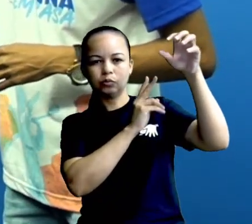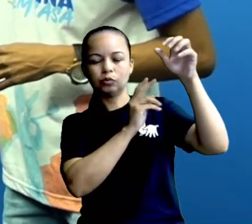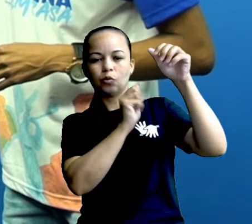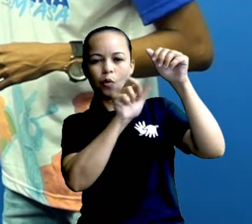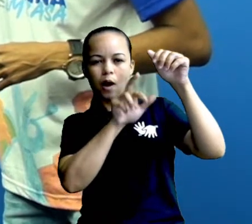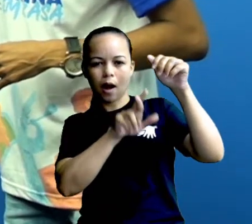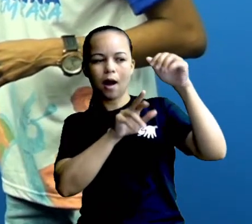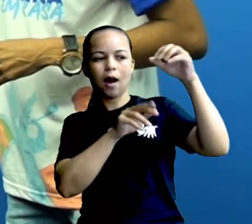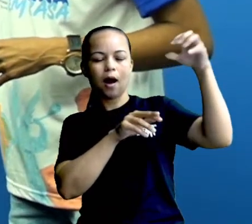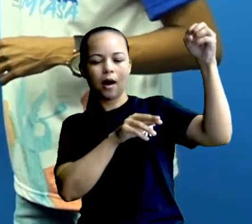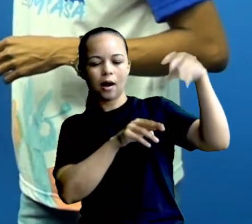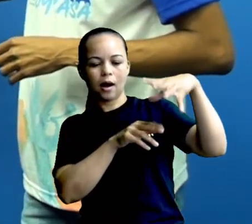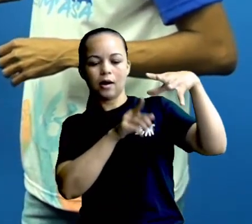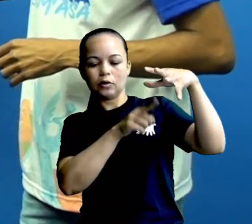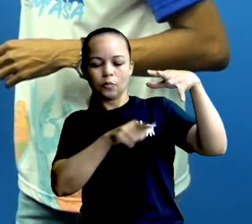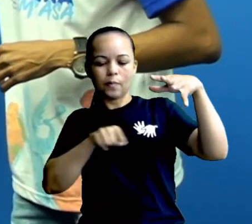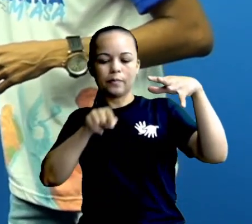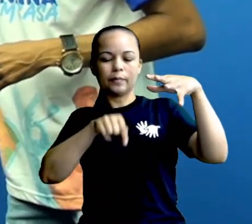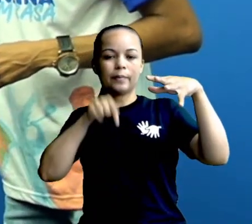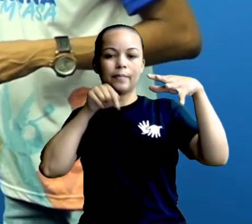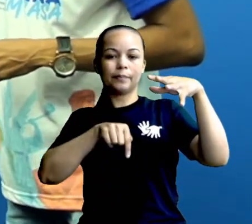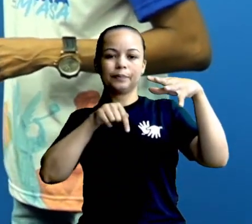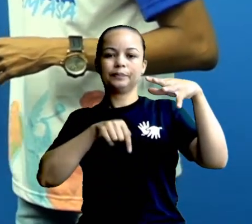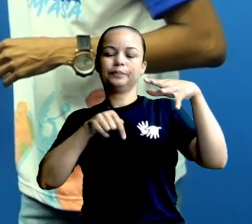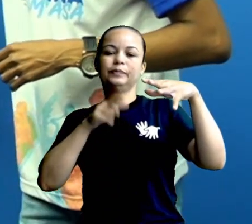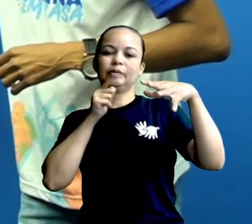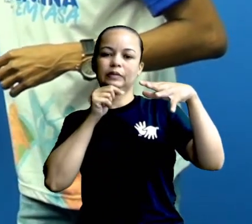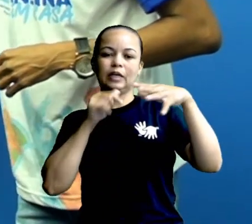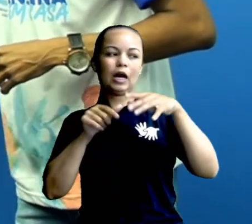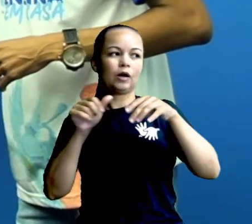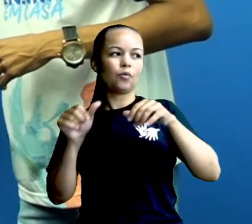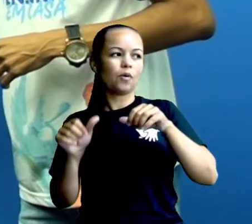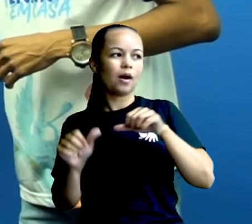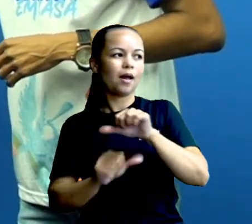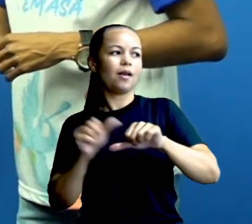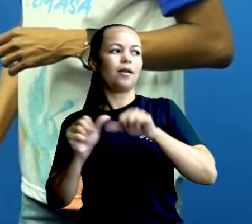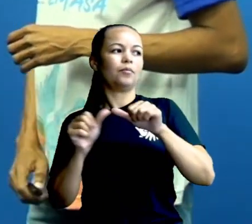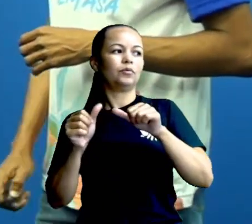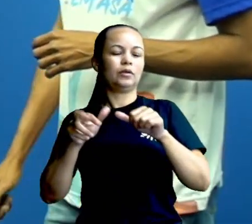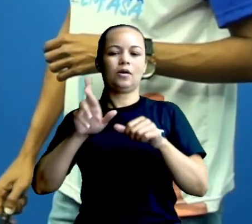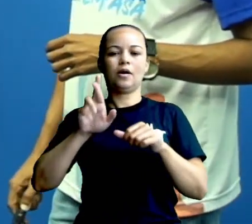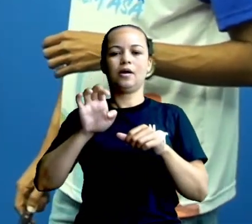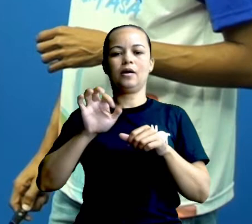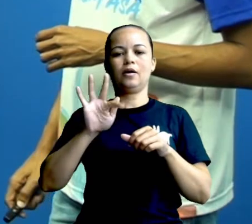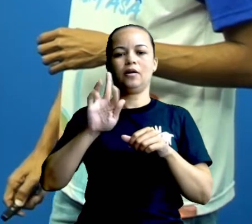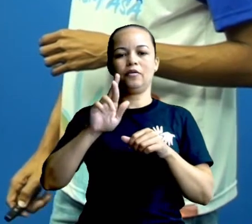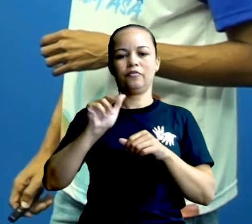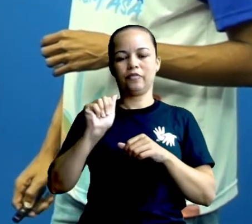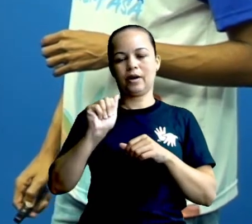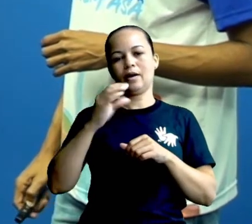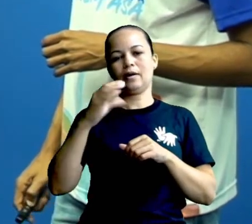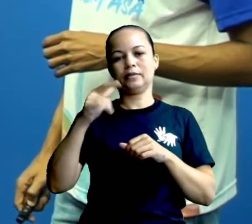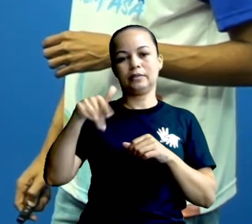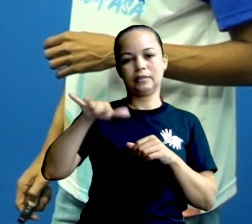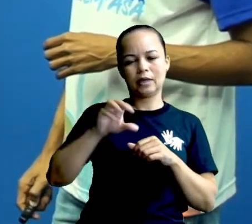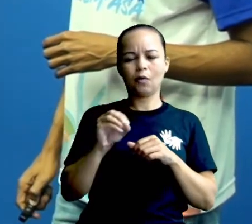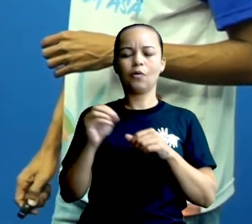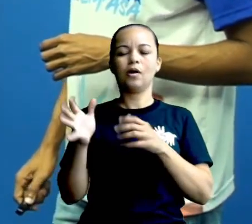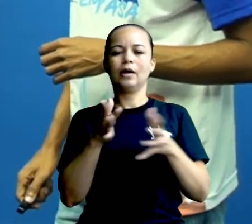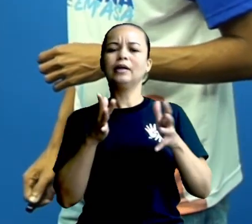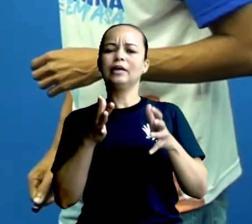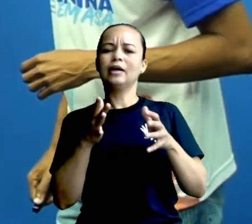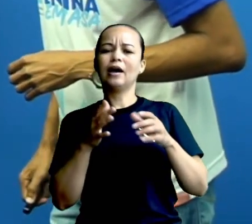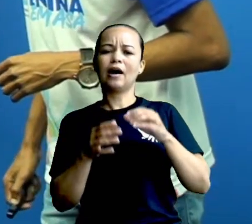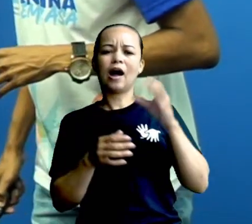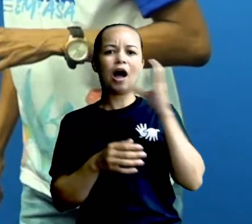no ar. Quando bate no espelho d'água aqui, olha, sofre logo uma refração. Beleza?